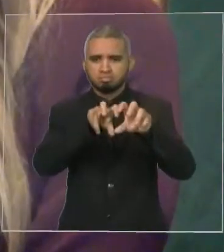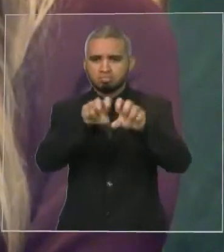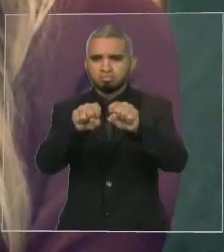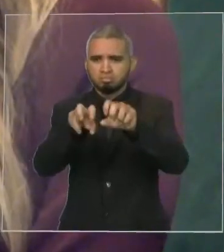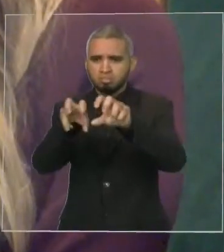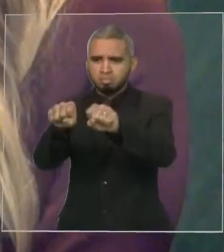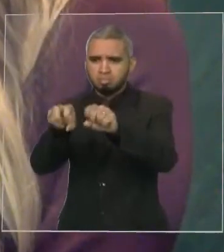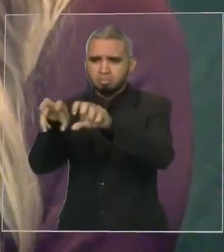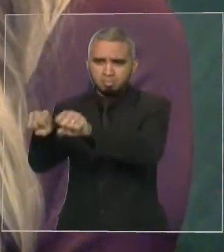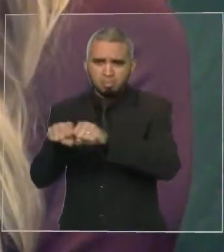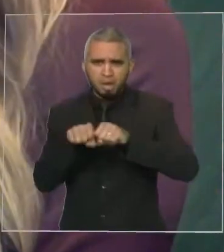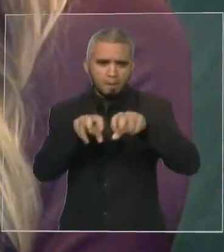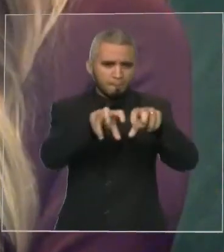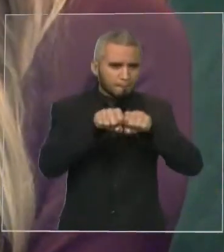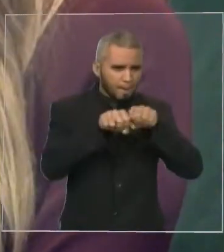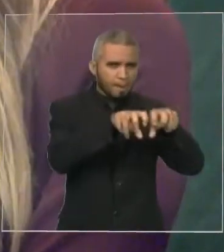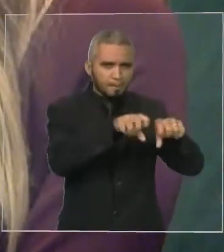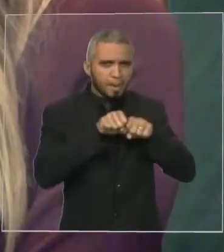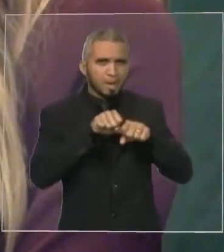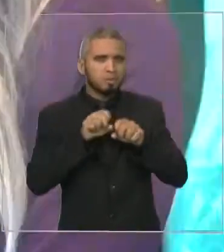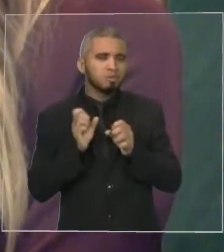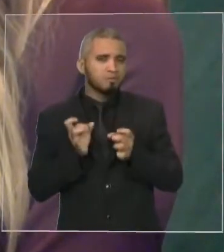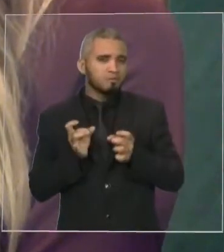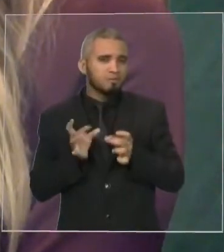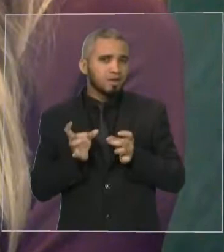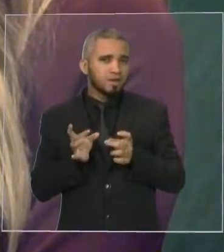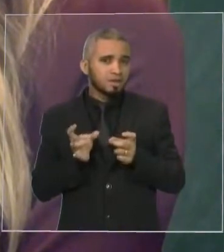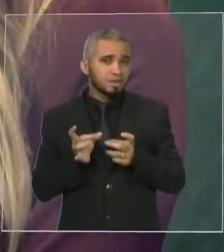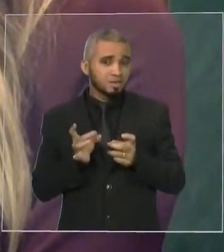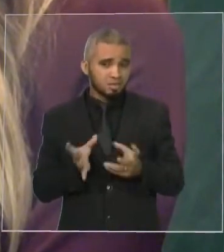Tomar para ser leiloado.